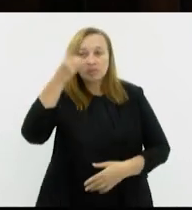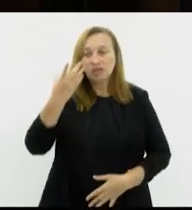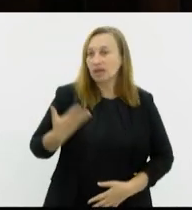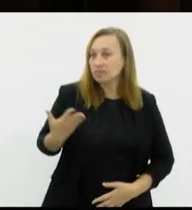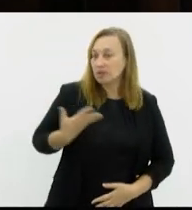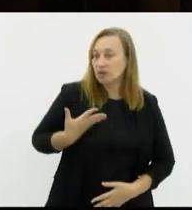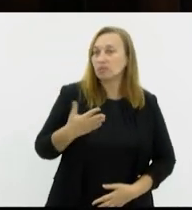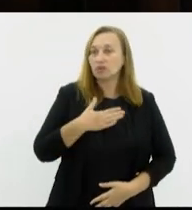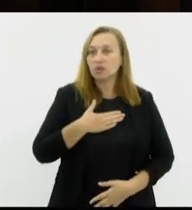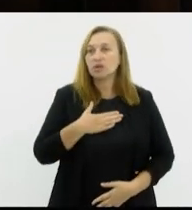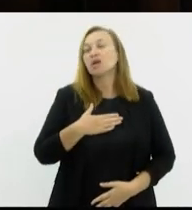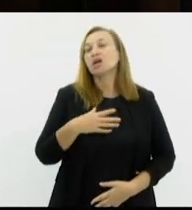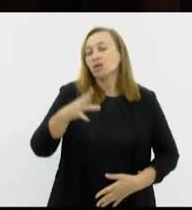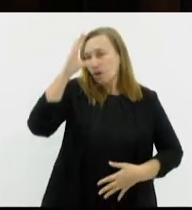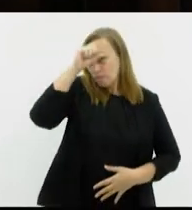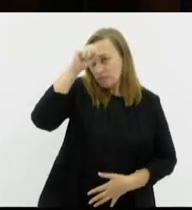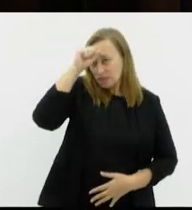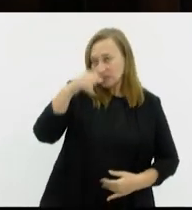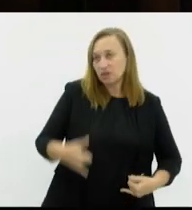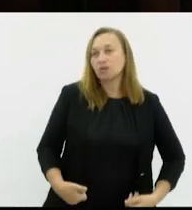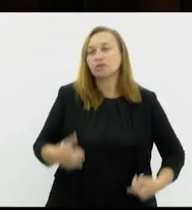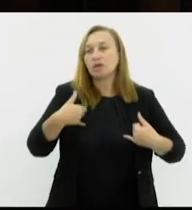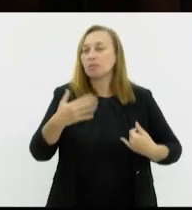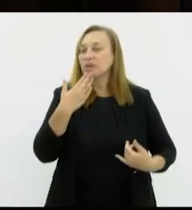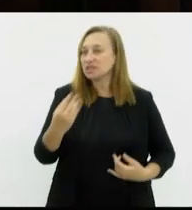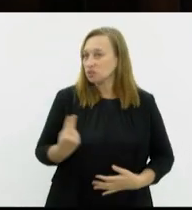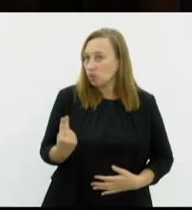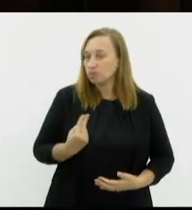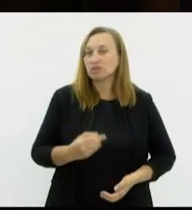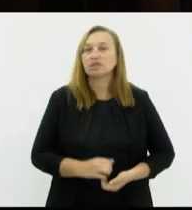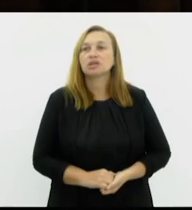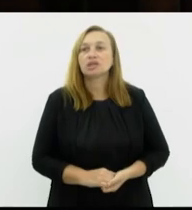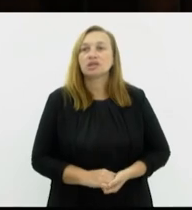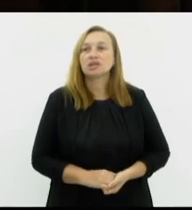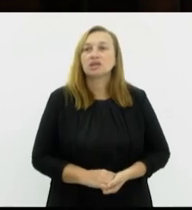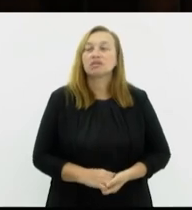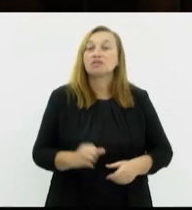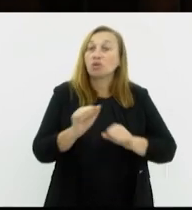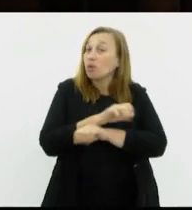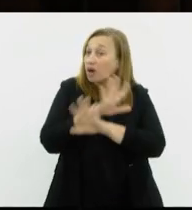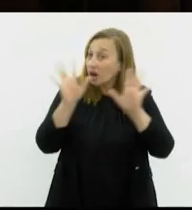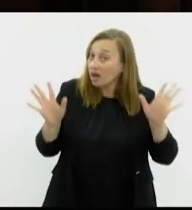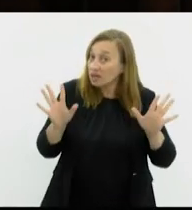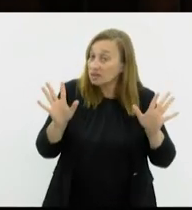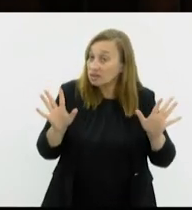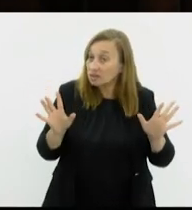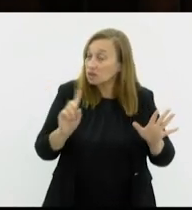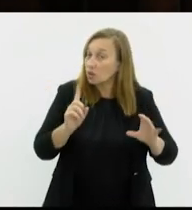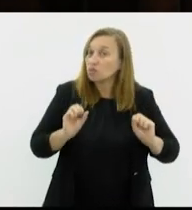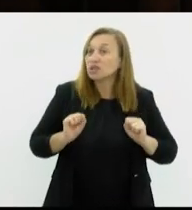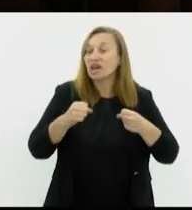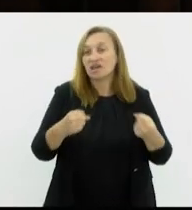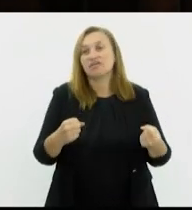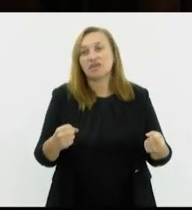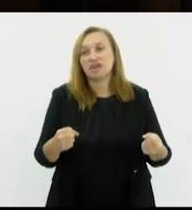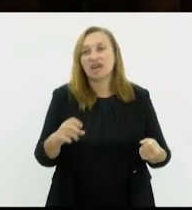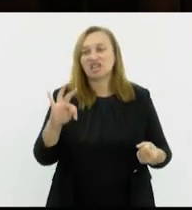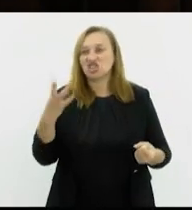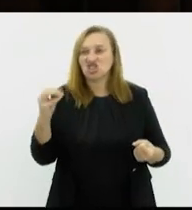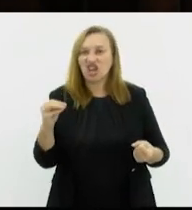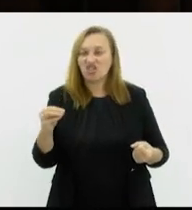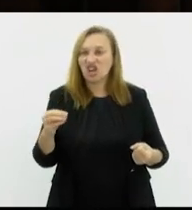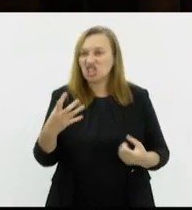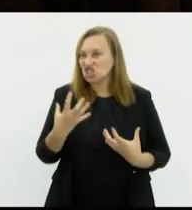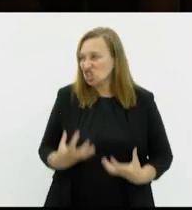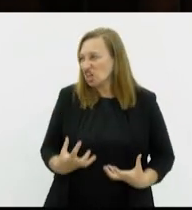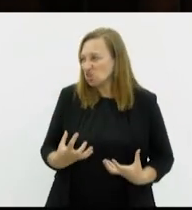tenho a honra de aprender, que pediram coautoria. Isso ficou muito claro. que eu não defendo. Ah, o Thiago é careta. Ah,